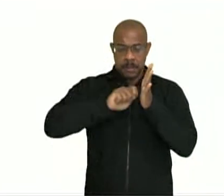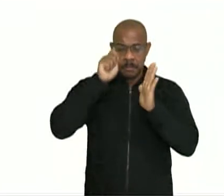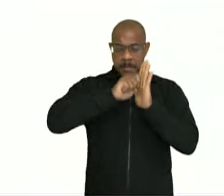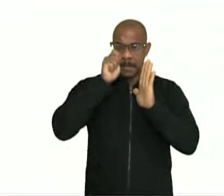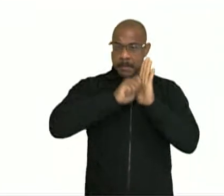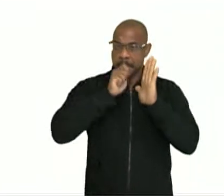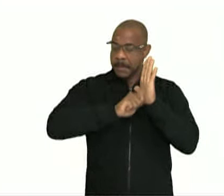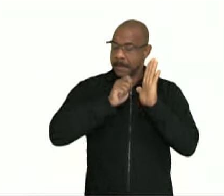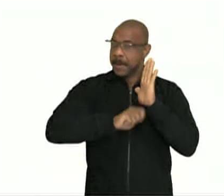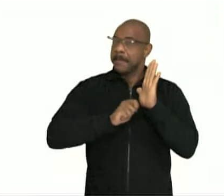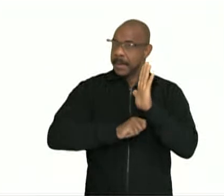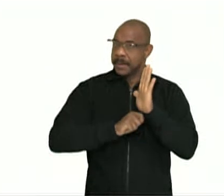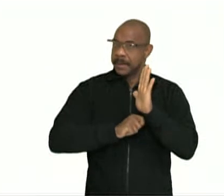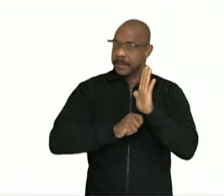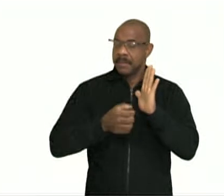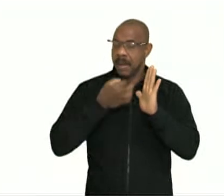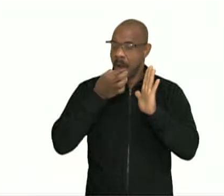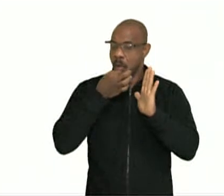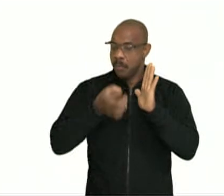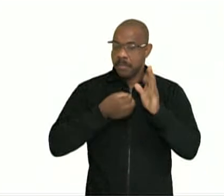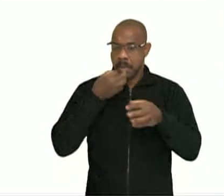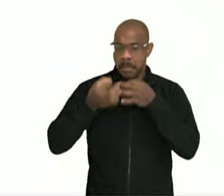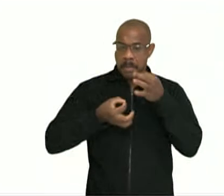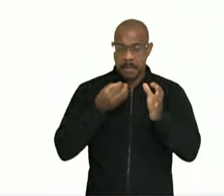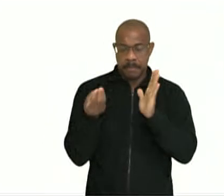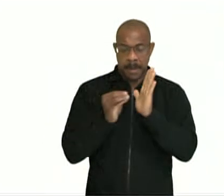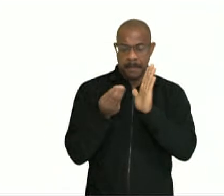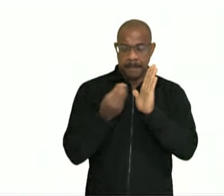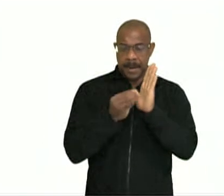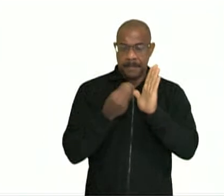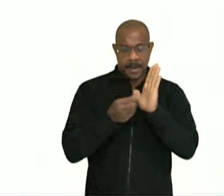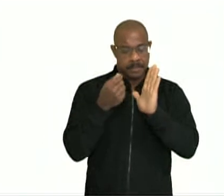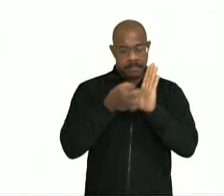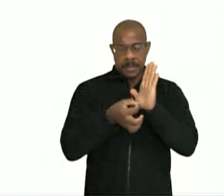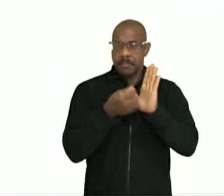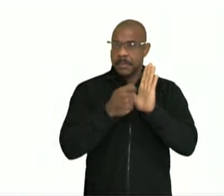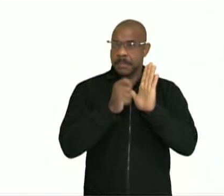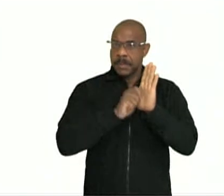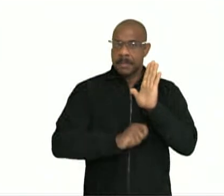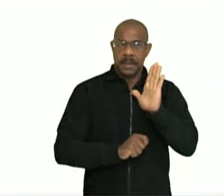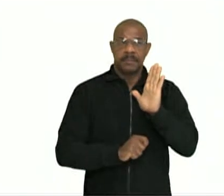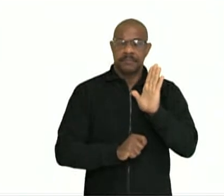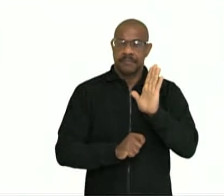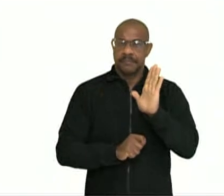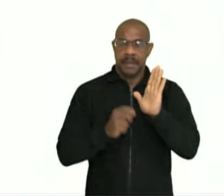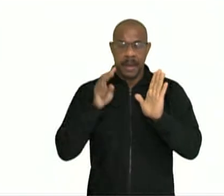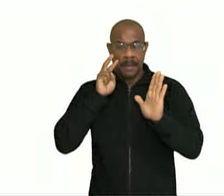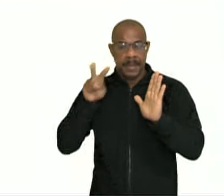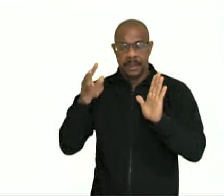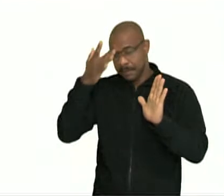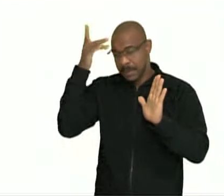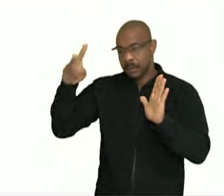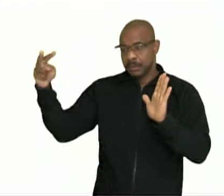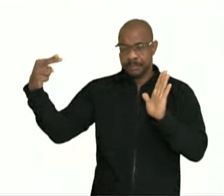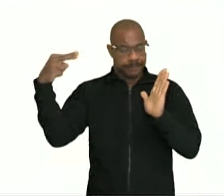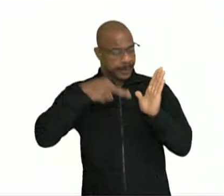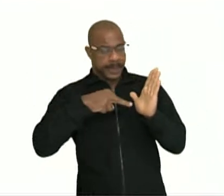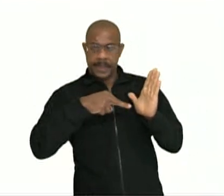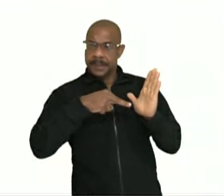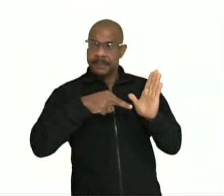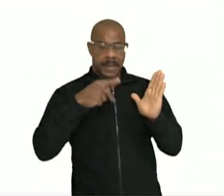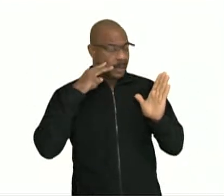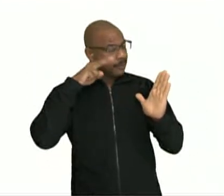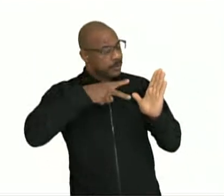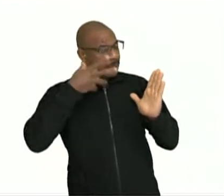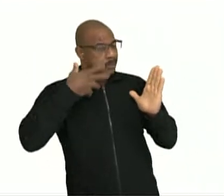que você vai desenvolver? Argumentos. Então, argumentos para convencer quem? O leitor. E estes argumentos